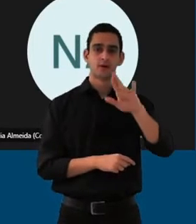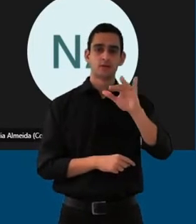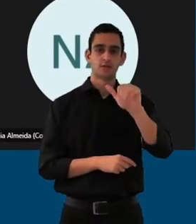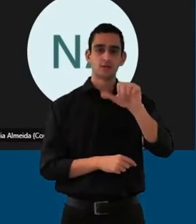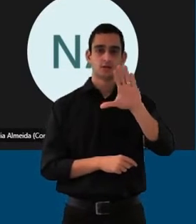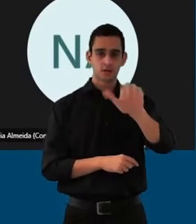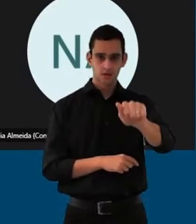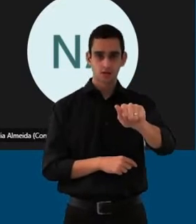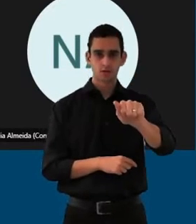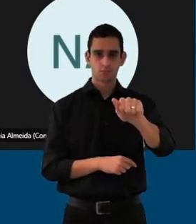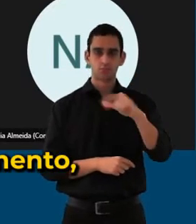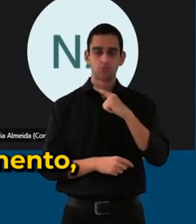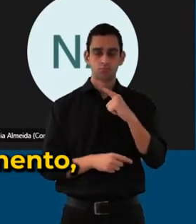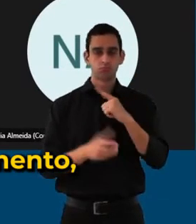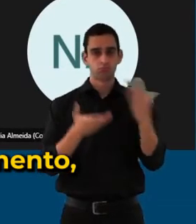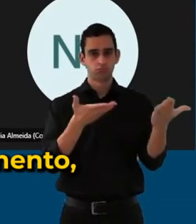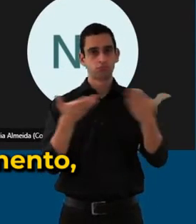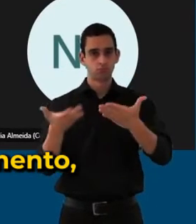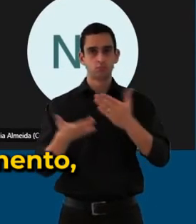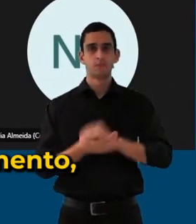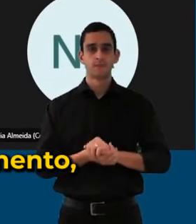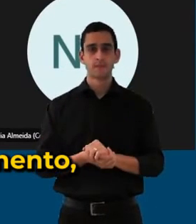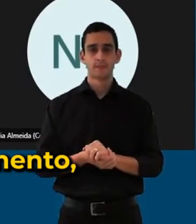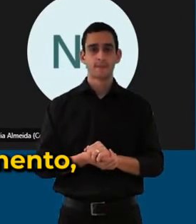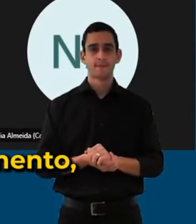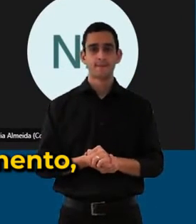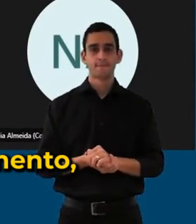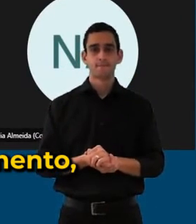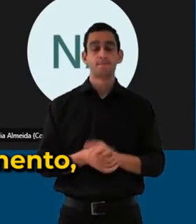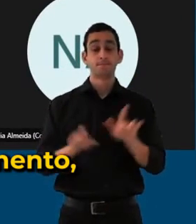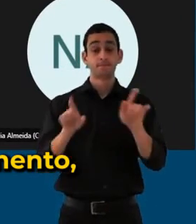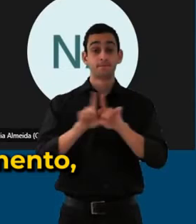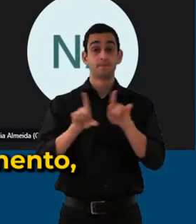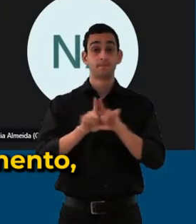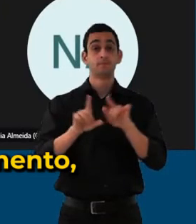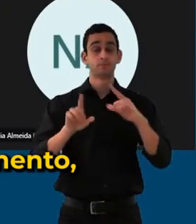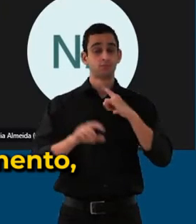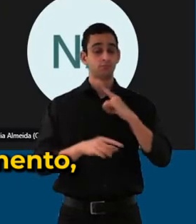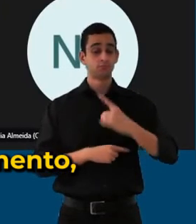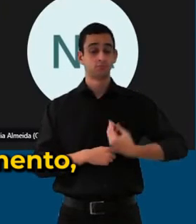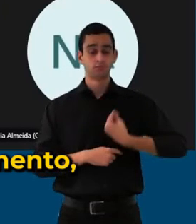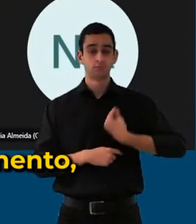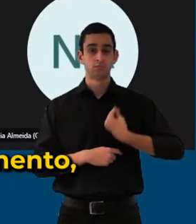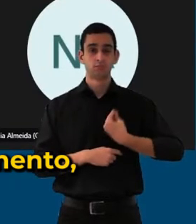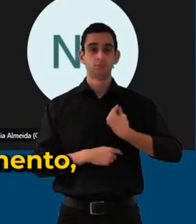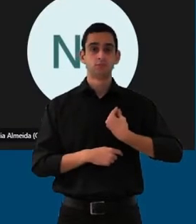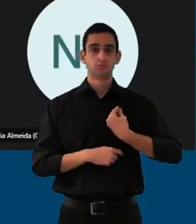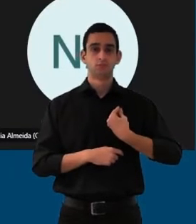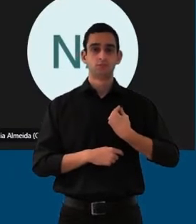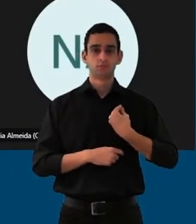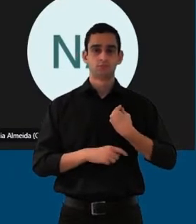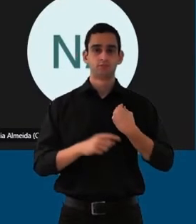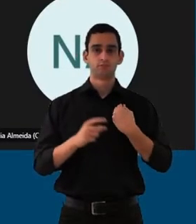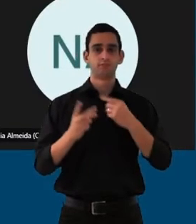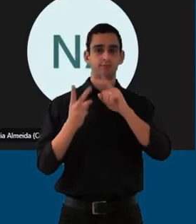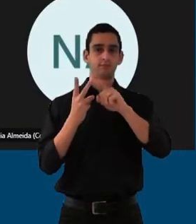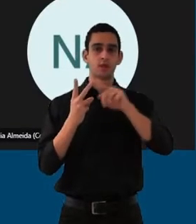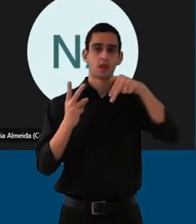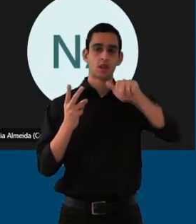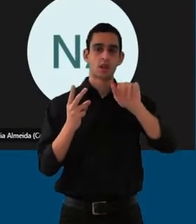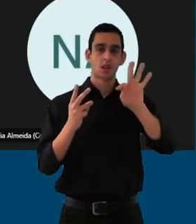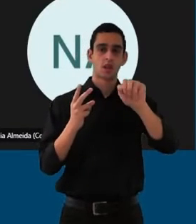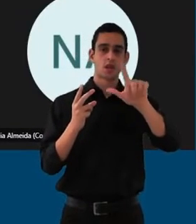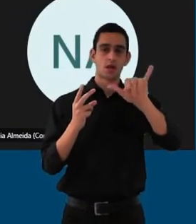Alves, e também presente a assessora de licenciamento, doutora Natália